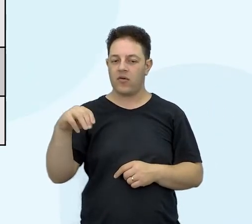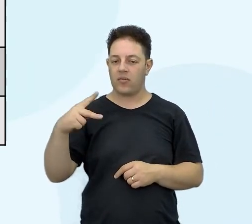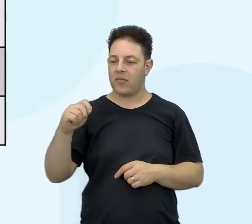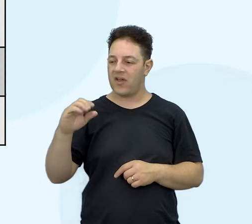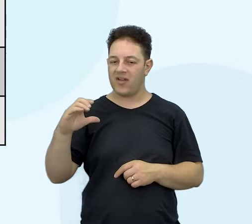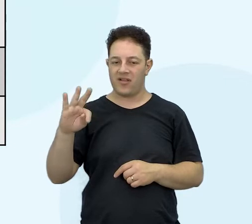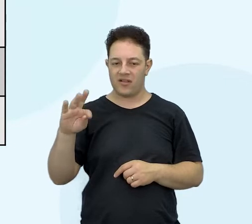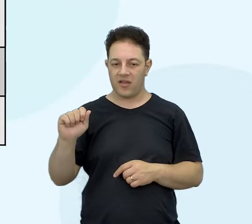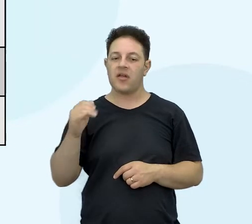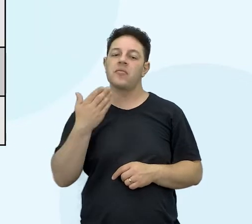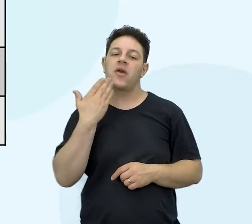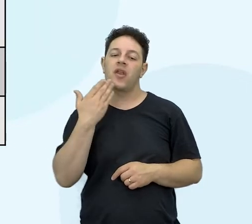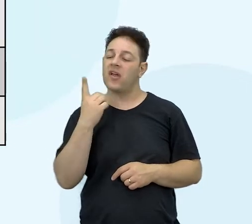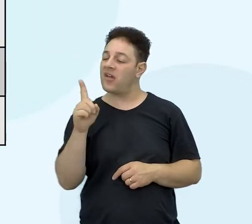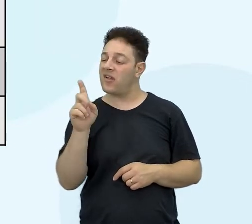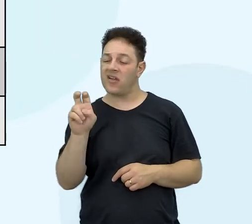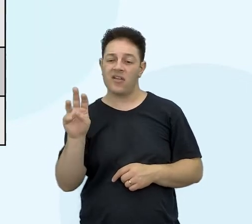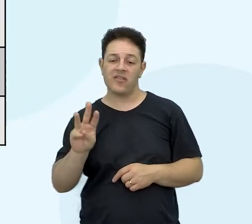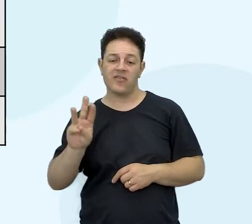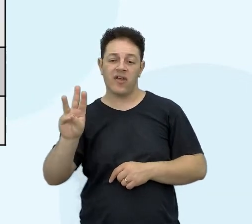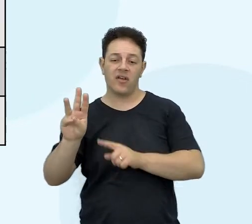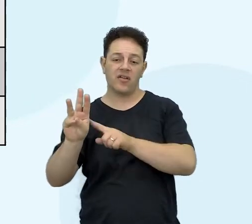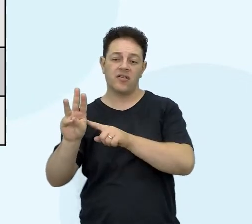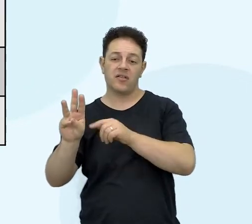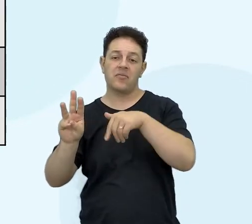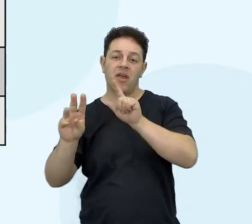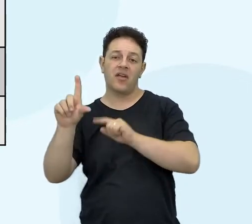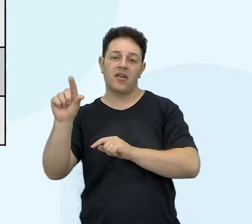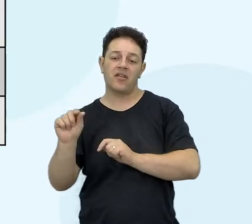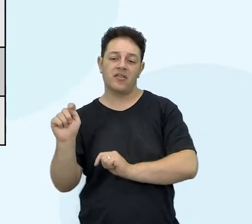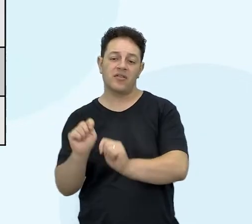eletrônica, de 15